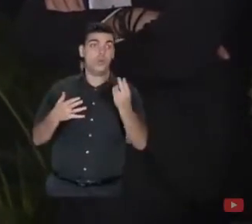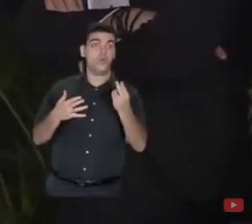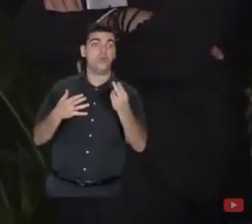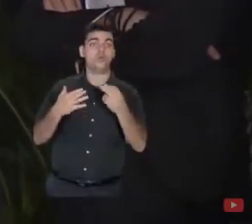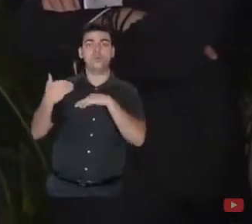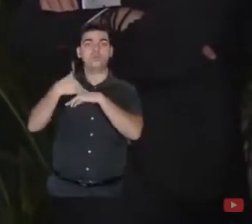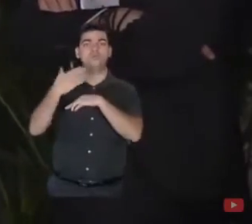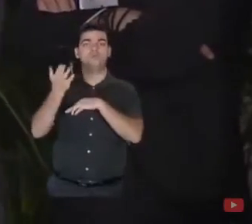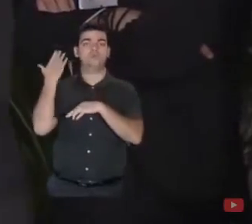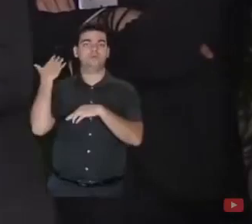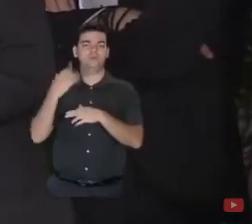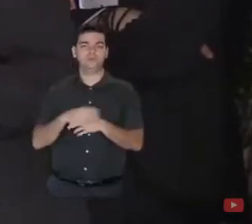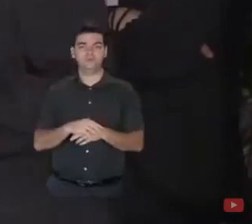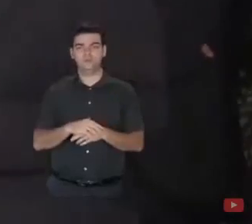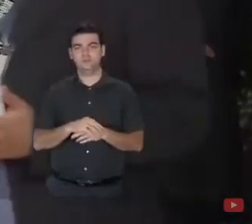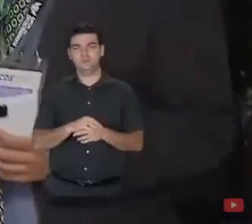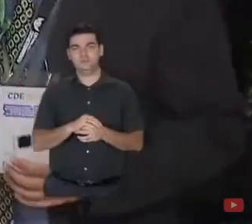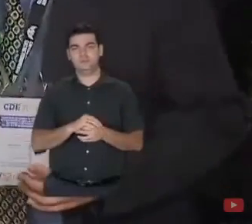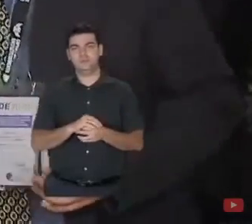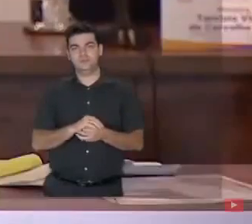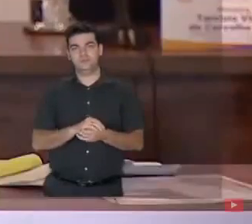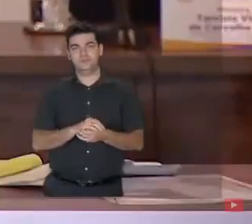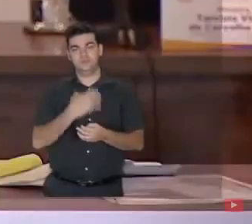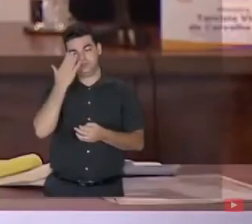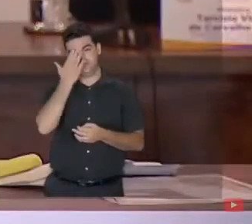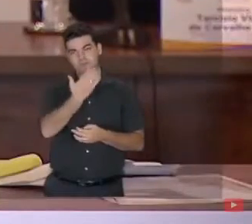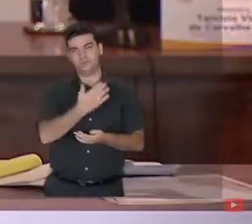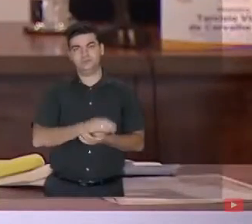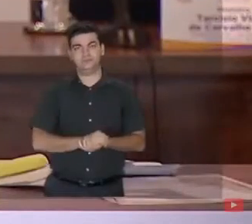anterior. É isso. Obrigado.